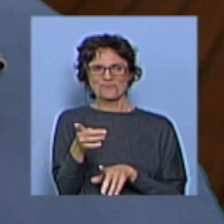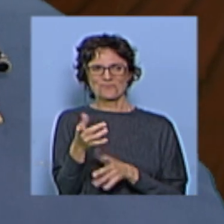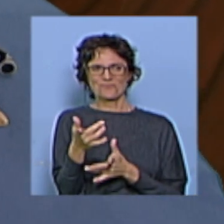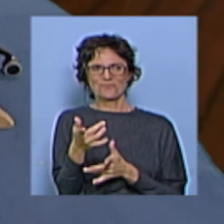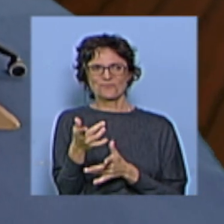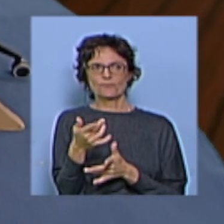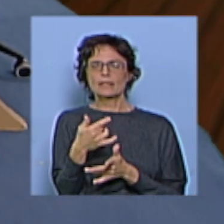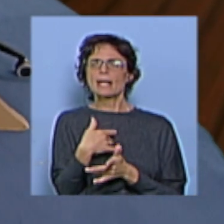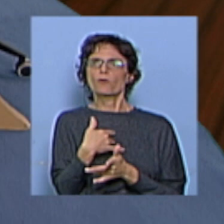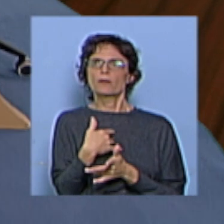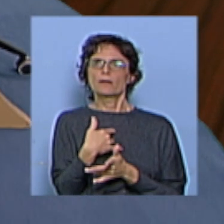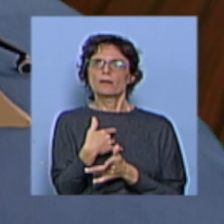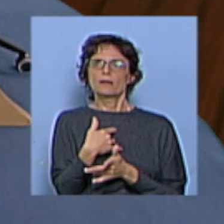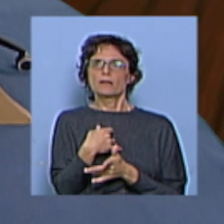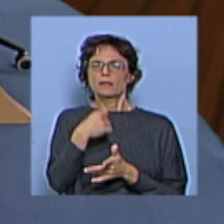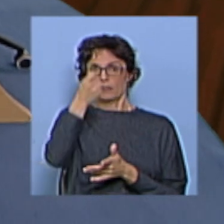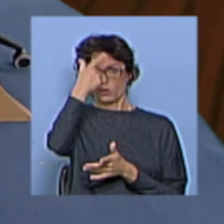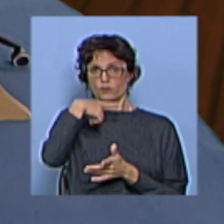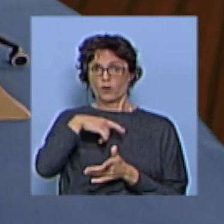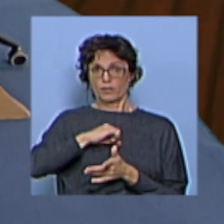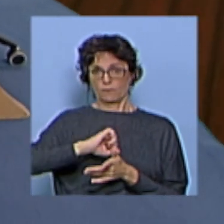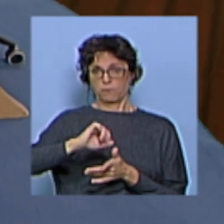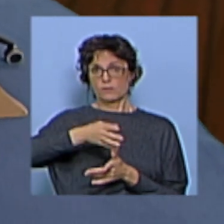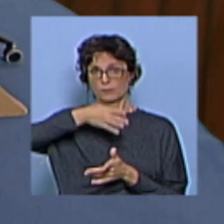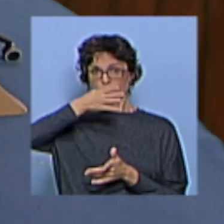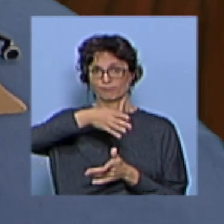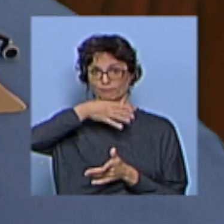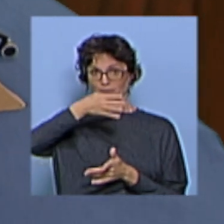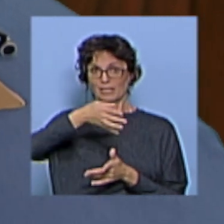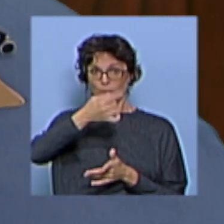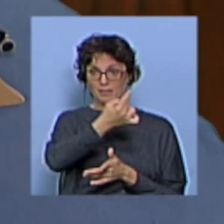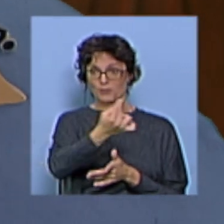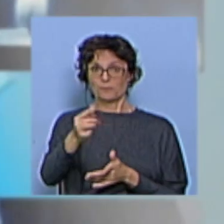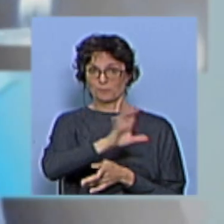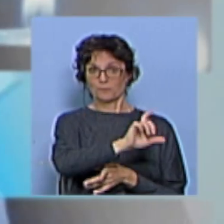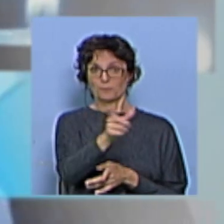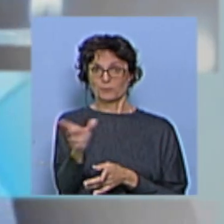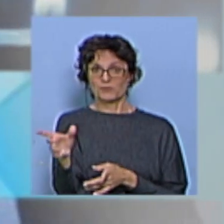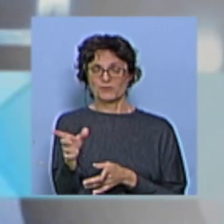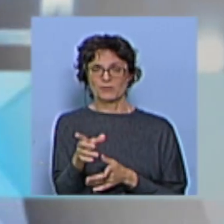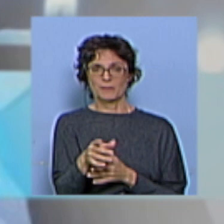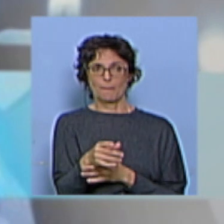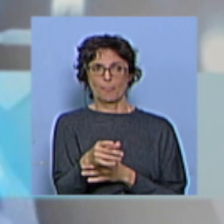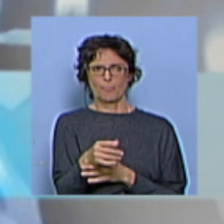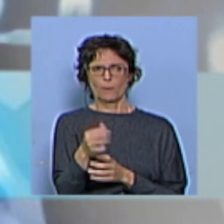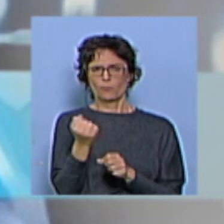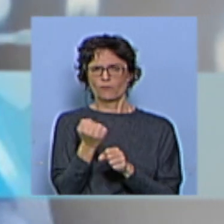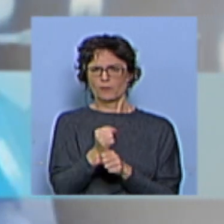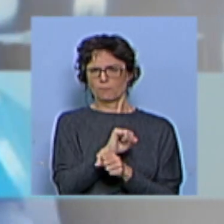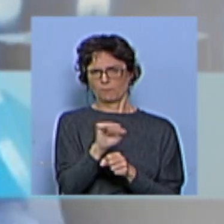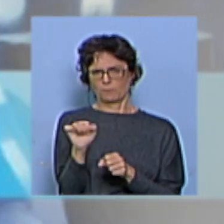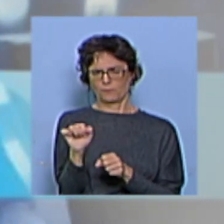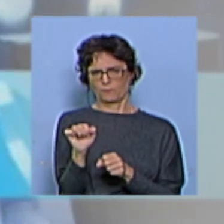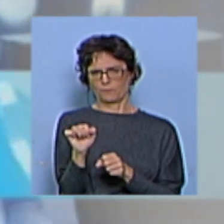No transmitir estas histórias, por parte do seu trabalho como realizadora, o que é que privilegiou